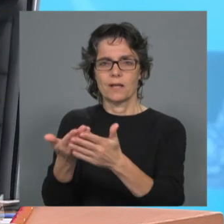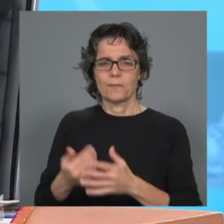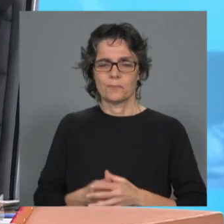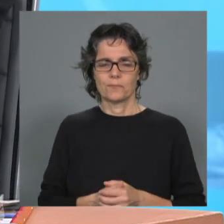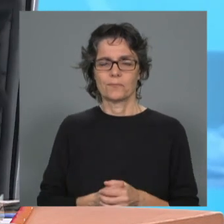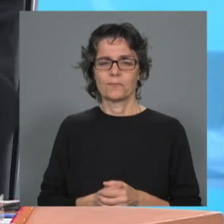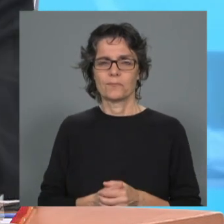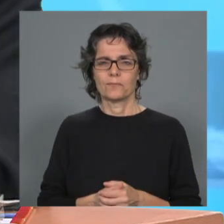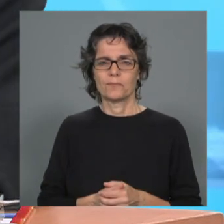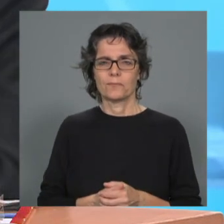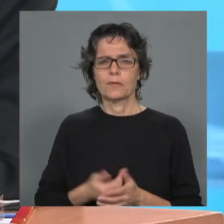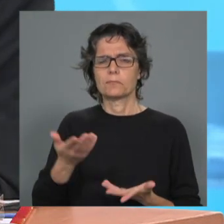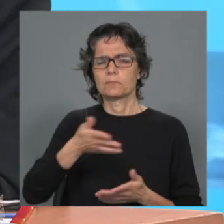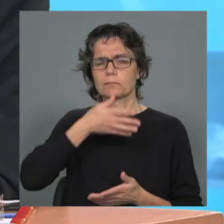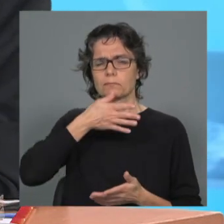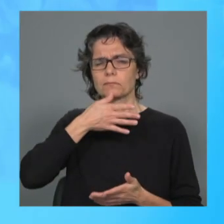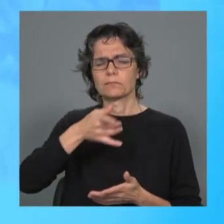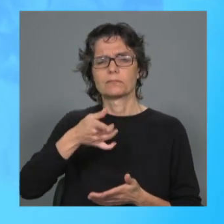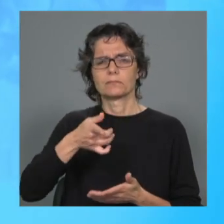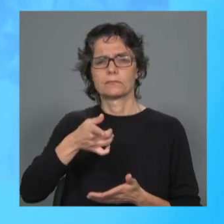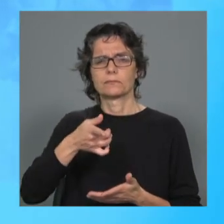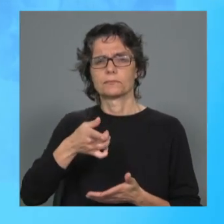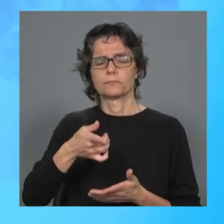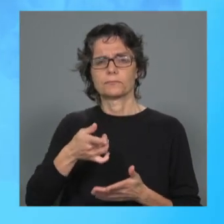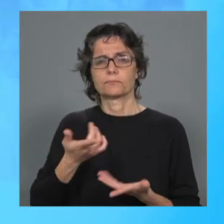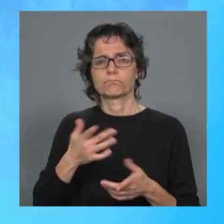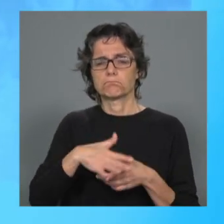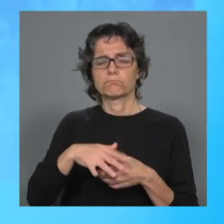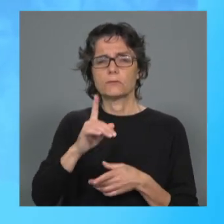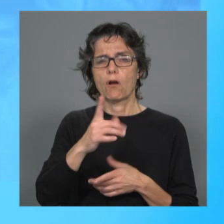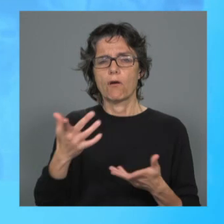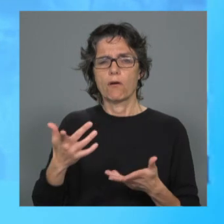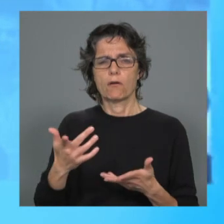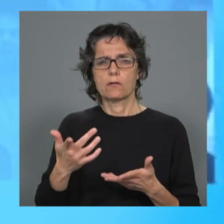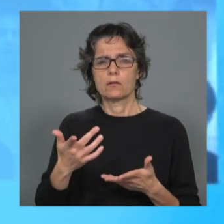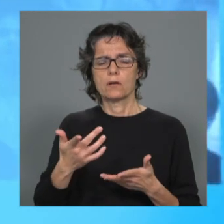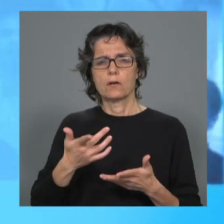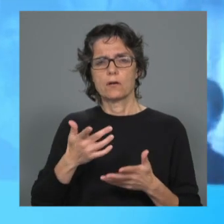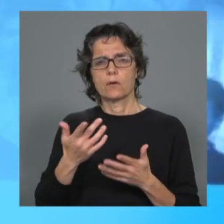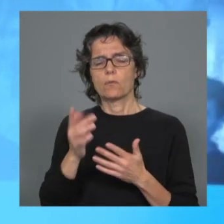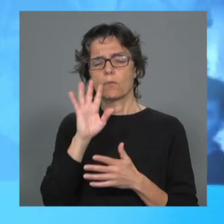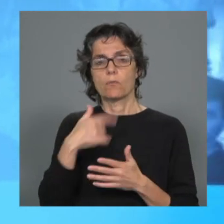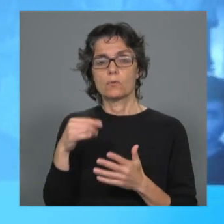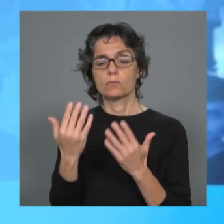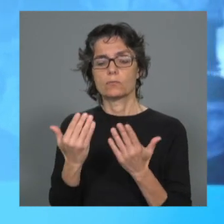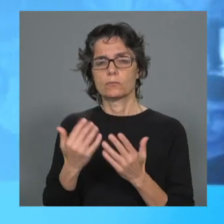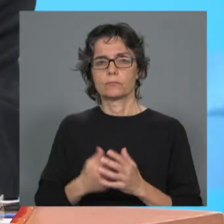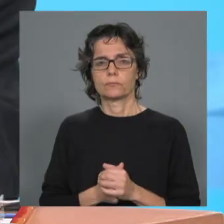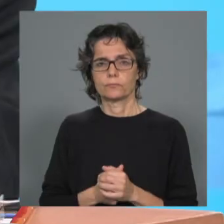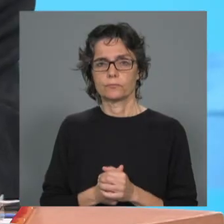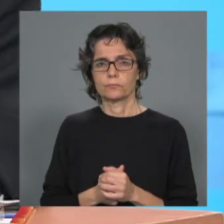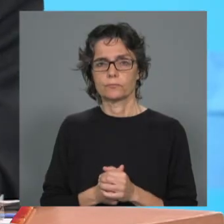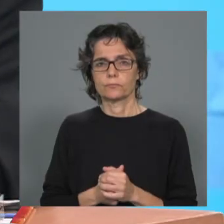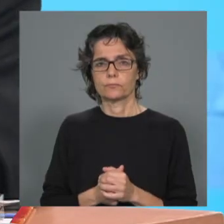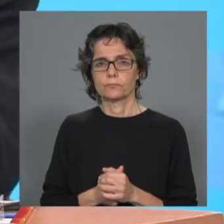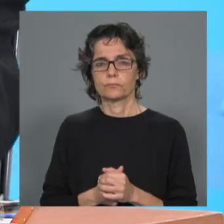E que mensagem passa através deste texto, através da apresentação desta comparação? Olha, eu